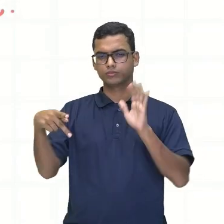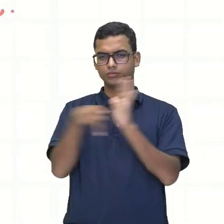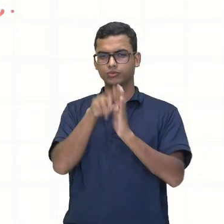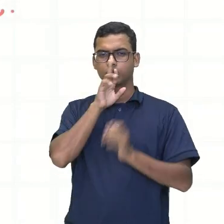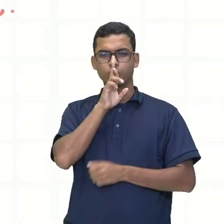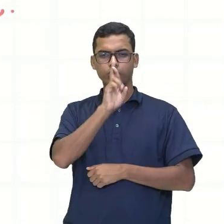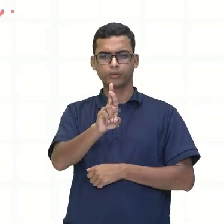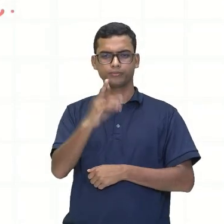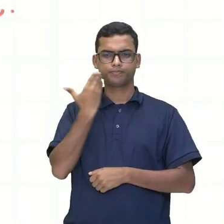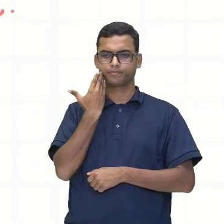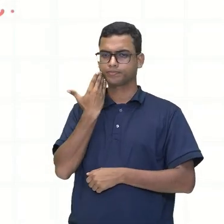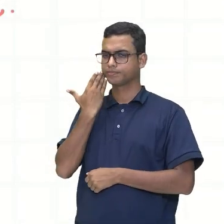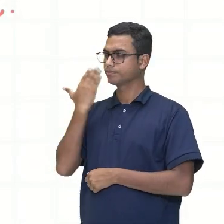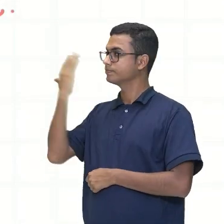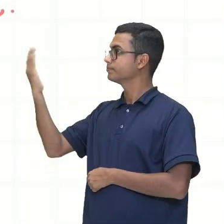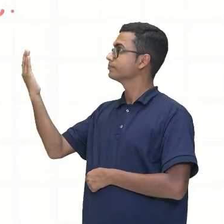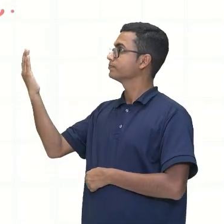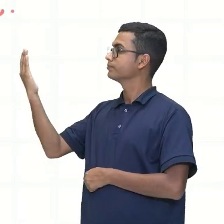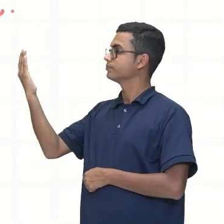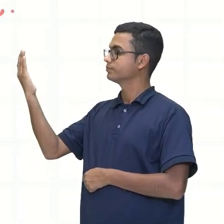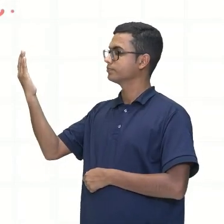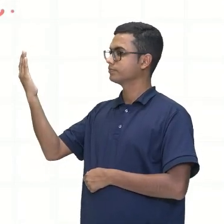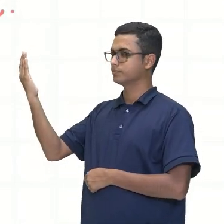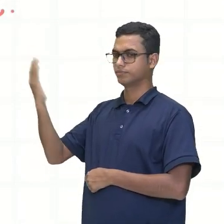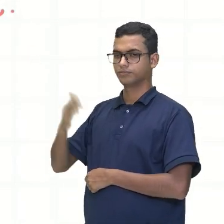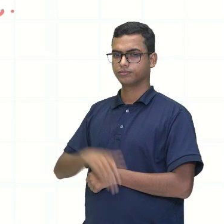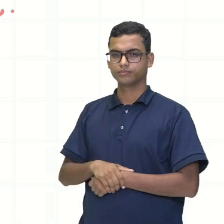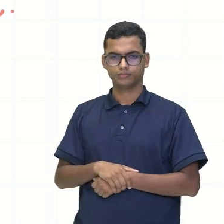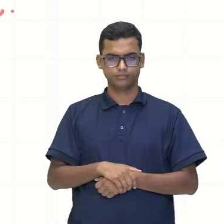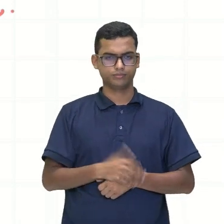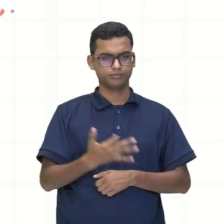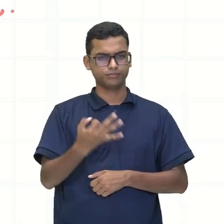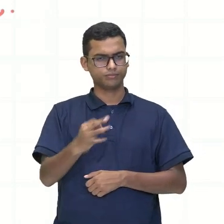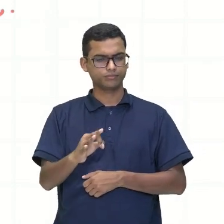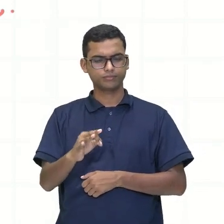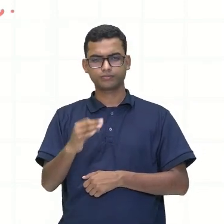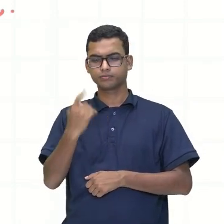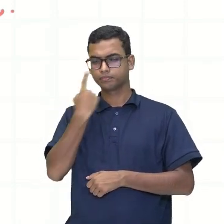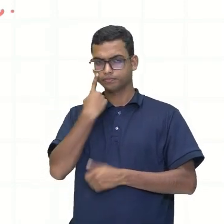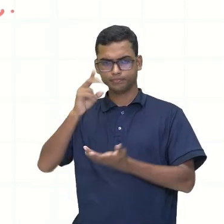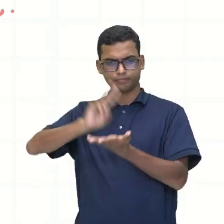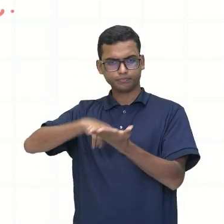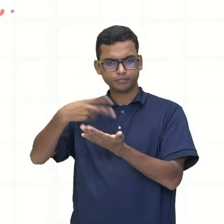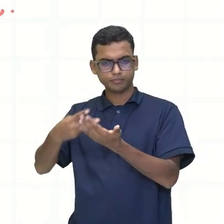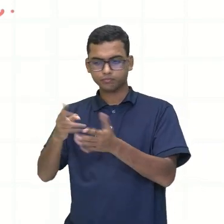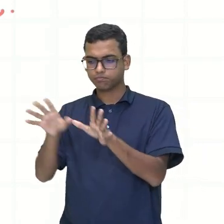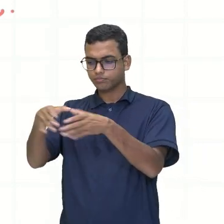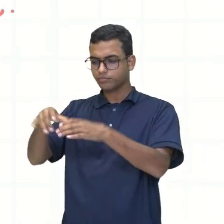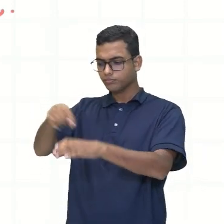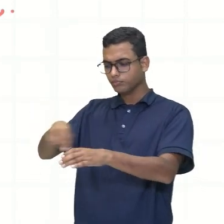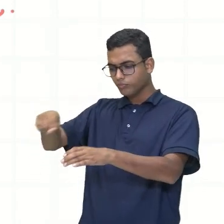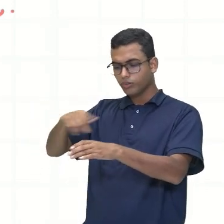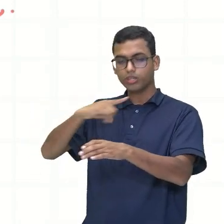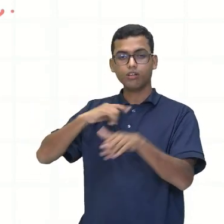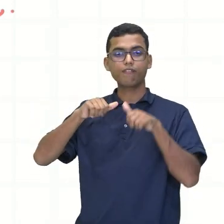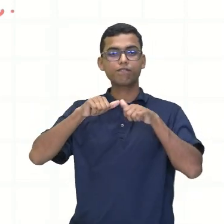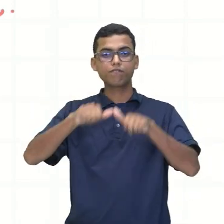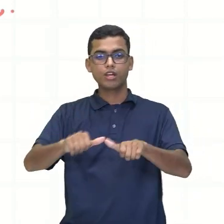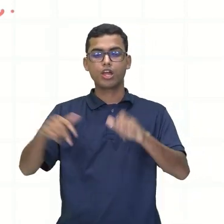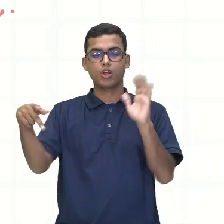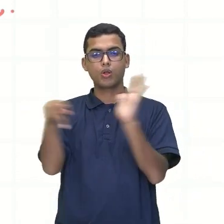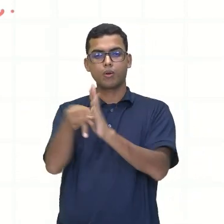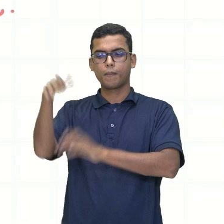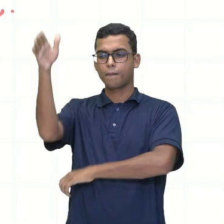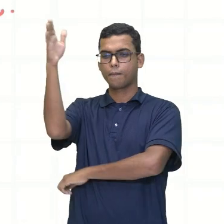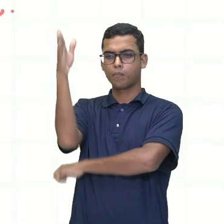Eles ficaram em um hotel, certo? Where did they go during